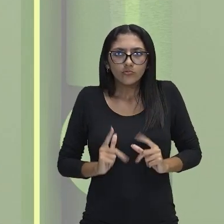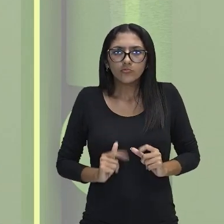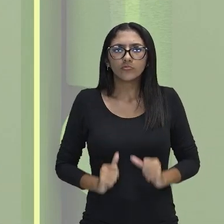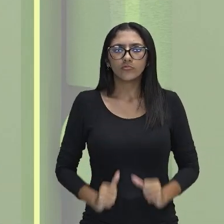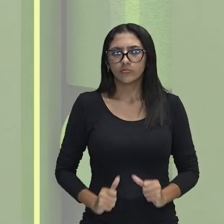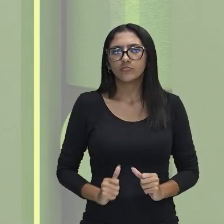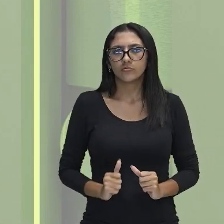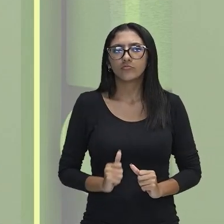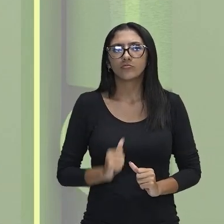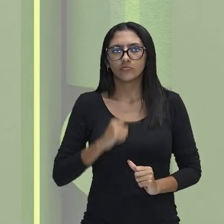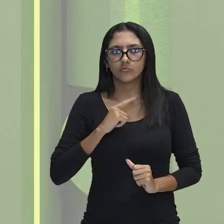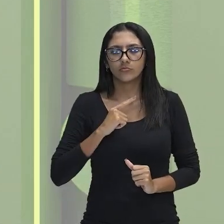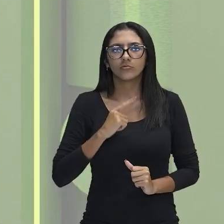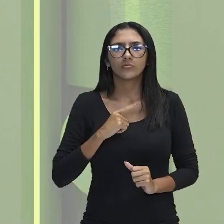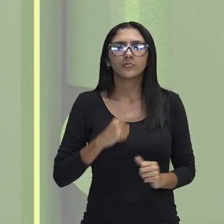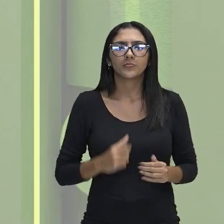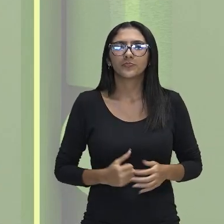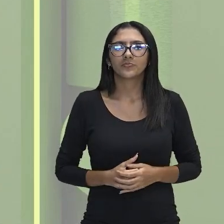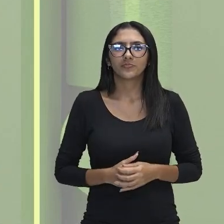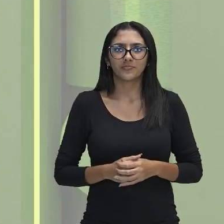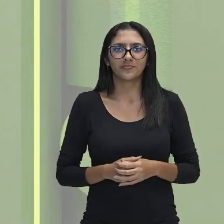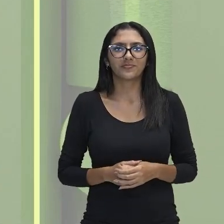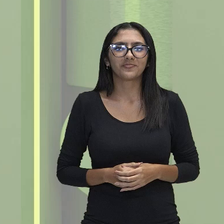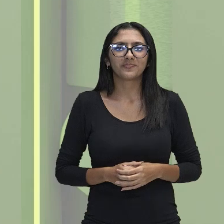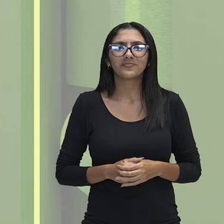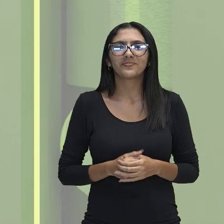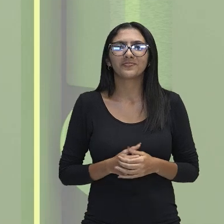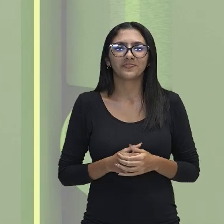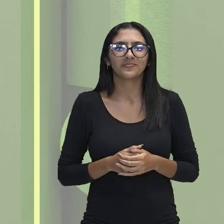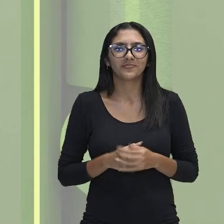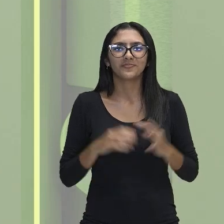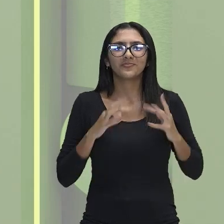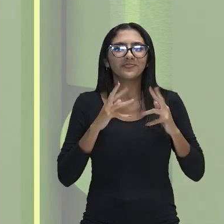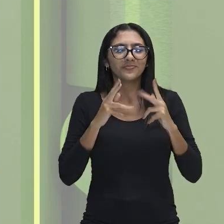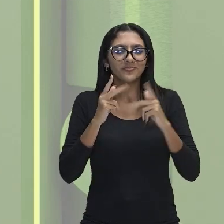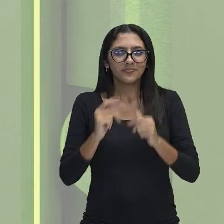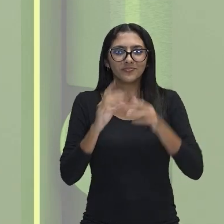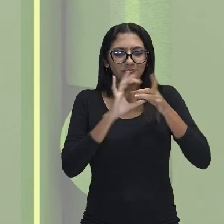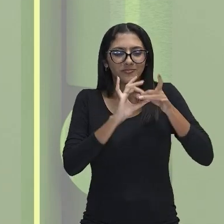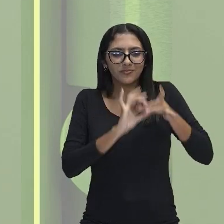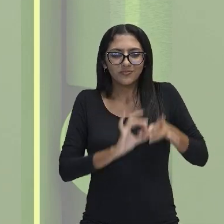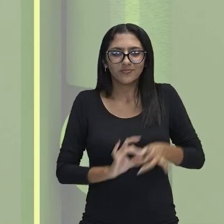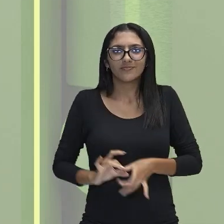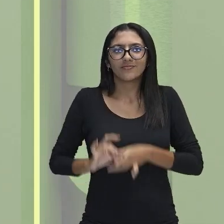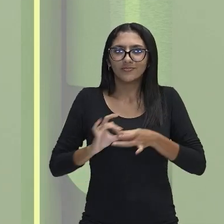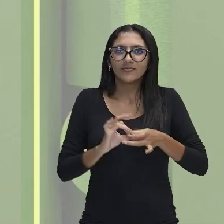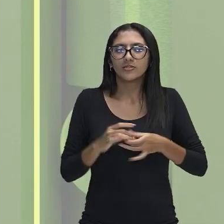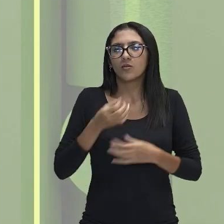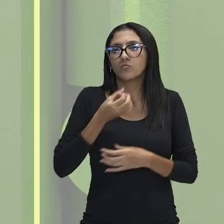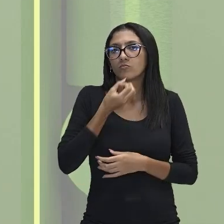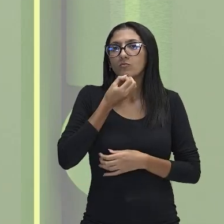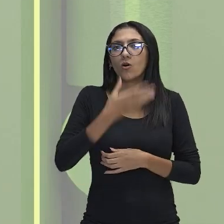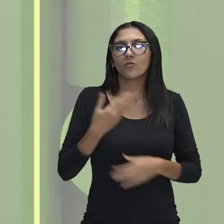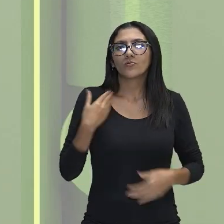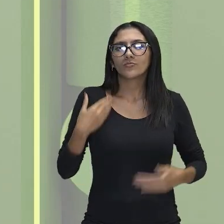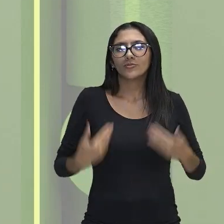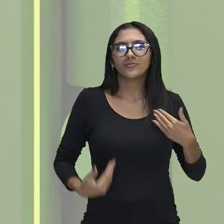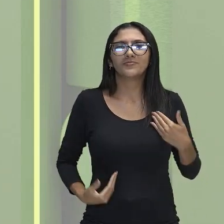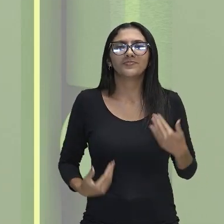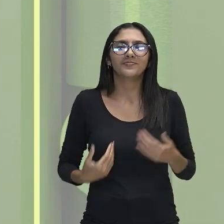a integração de todos os nossos outros sistemas que mantêm o bom funcionamento do nosso corpo.